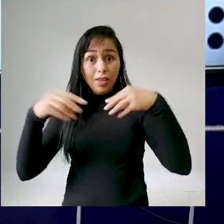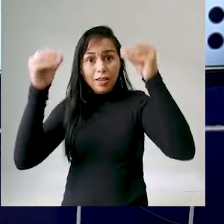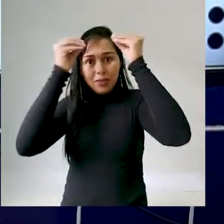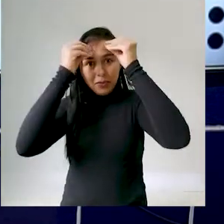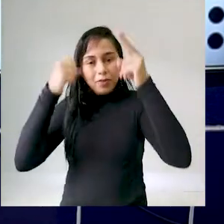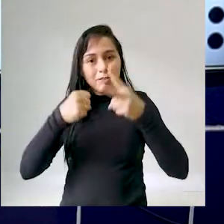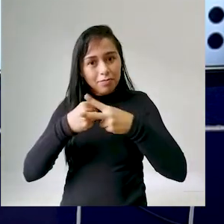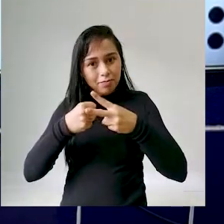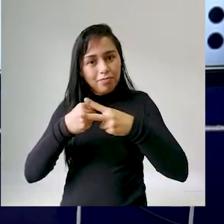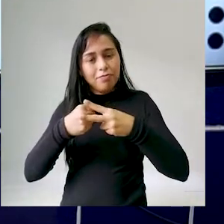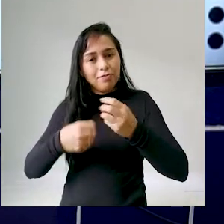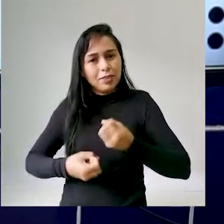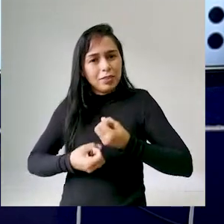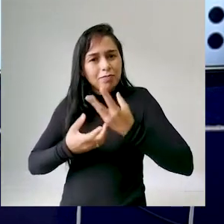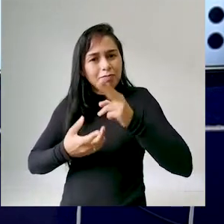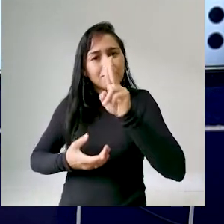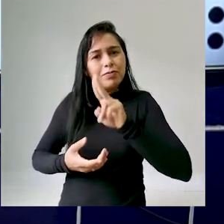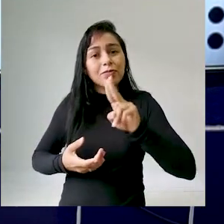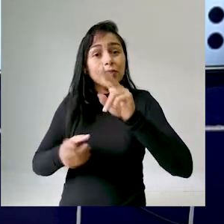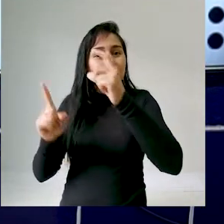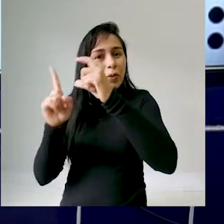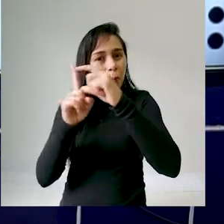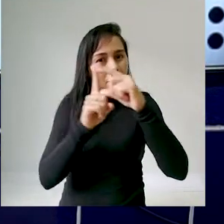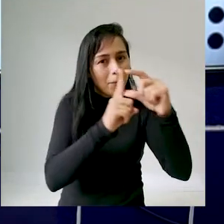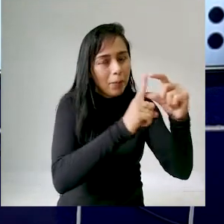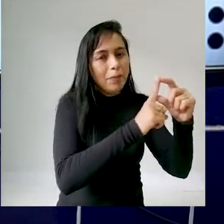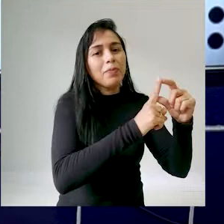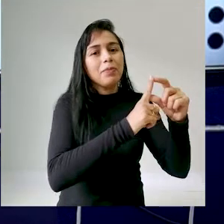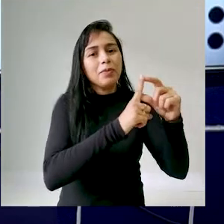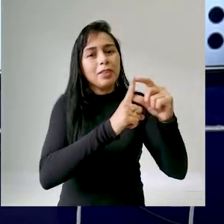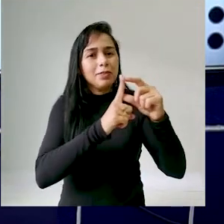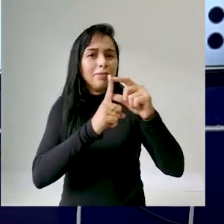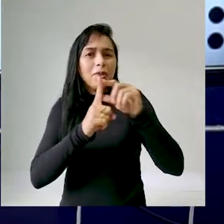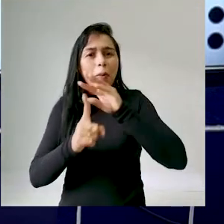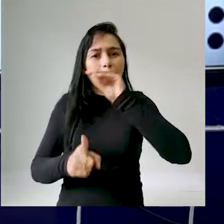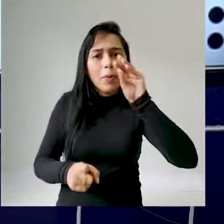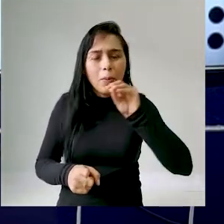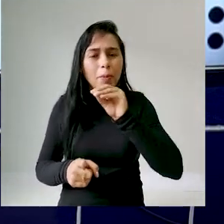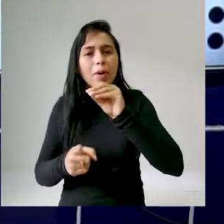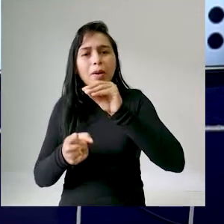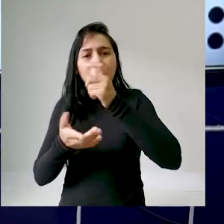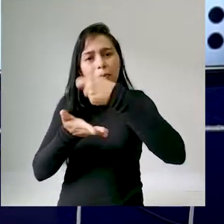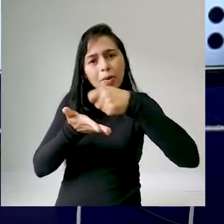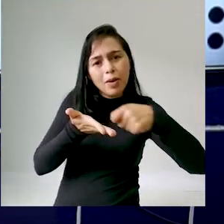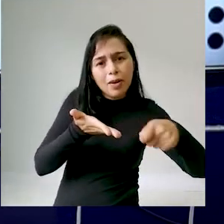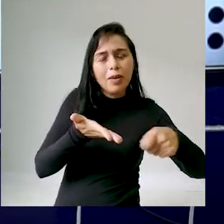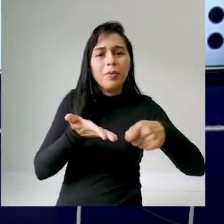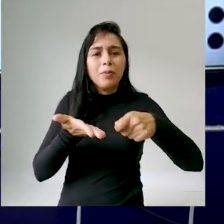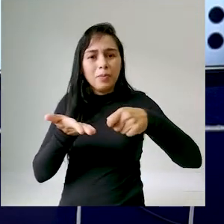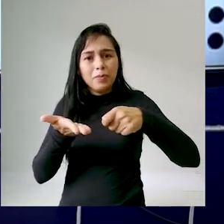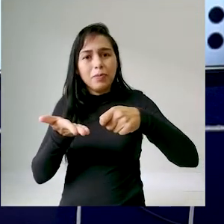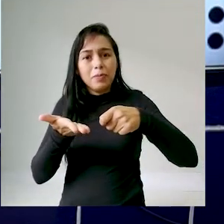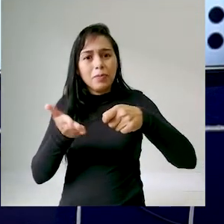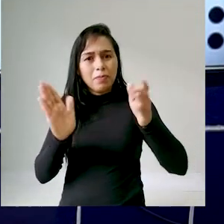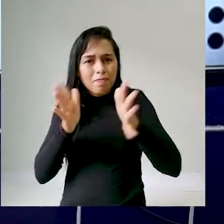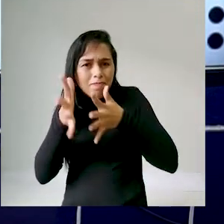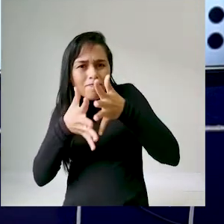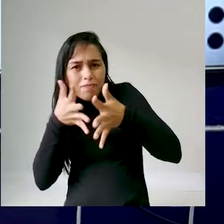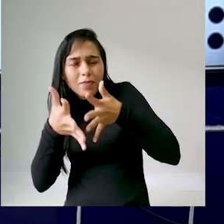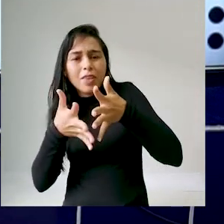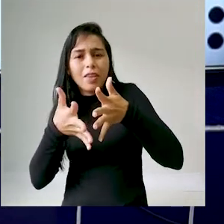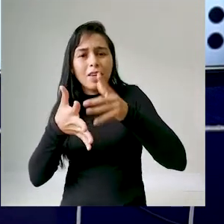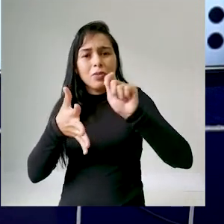aquela em que nos expressamos através de palavras, como eu já falei. Agora aqui, nesse momento, eu conversando com vocês, eu estou